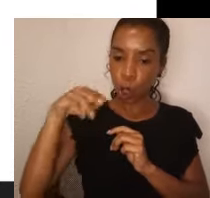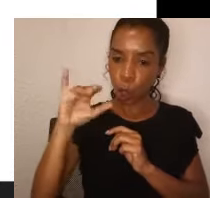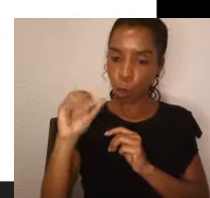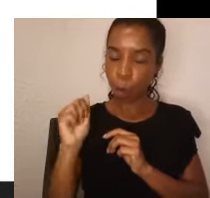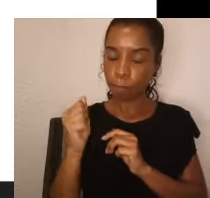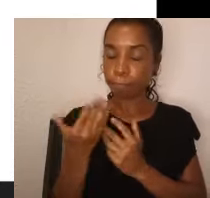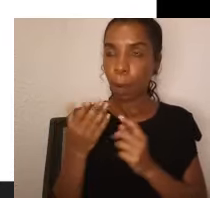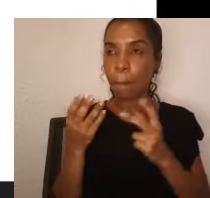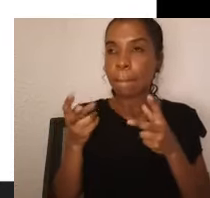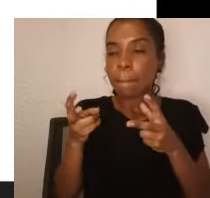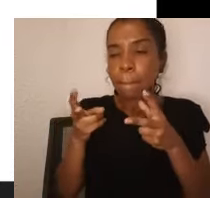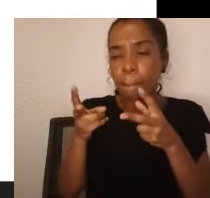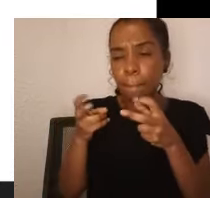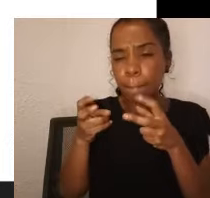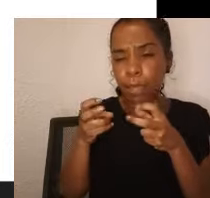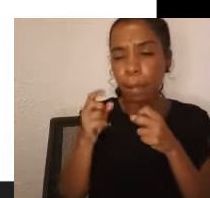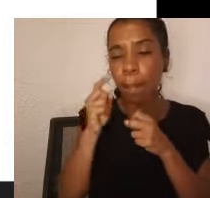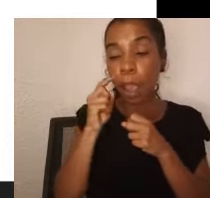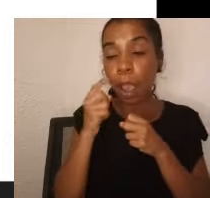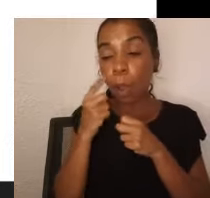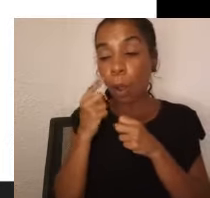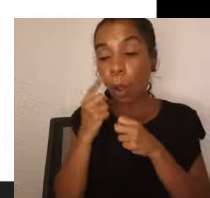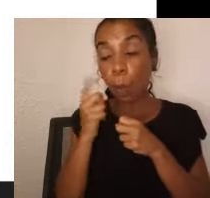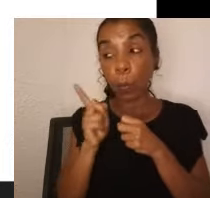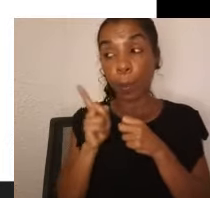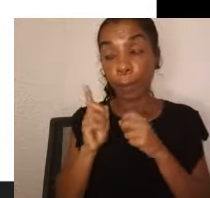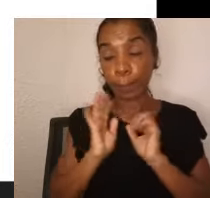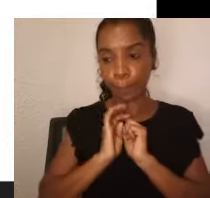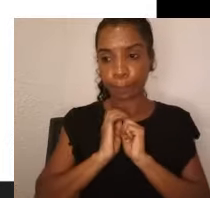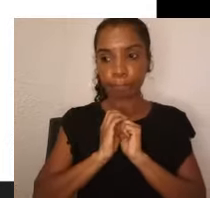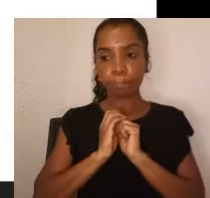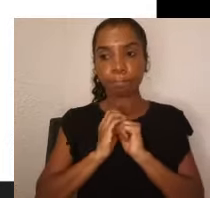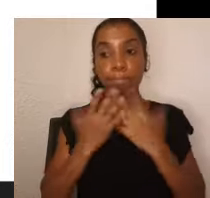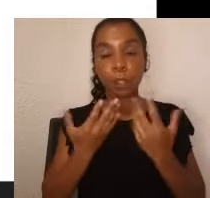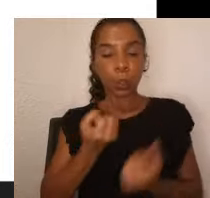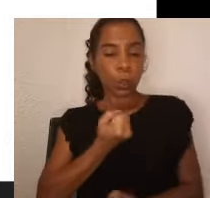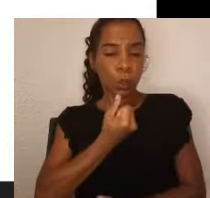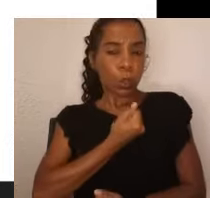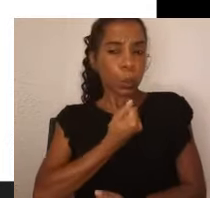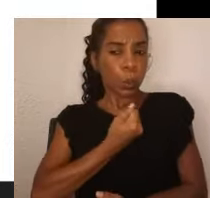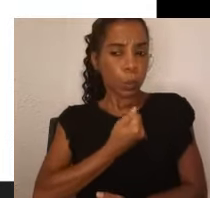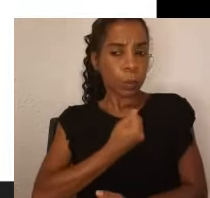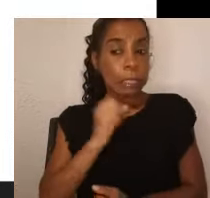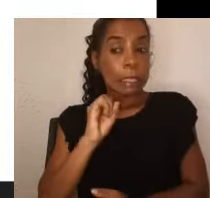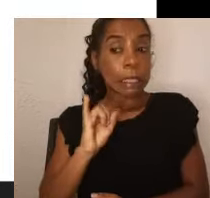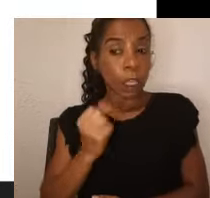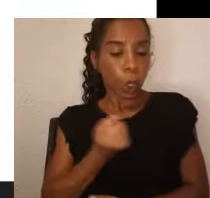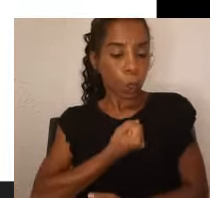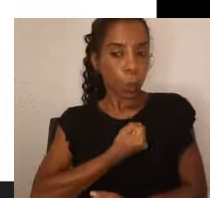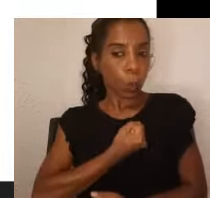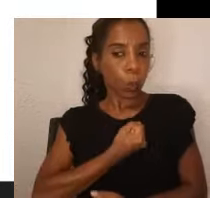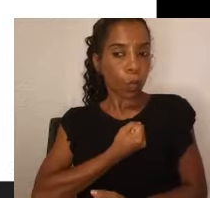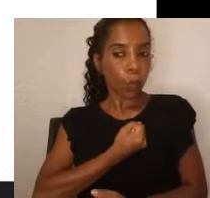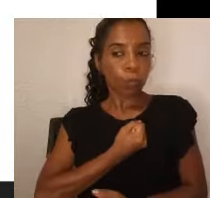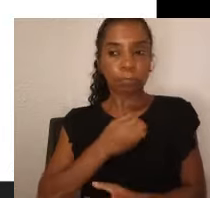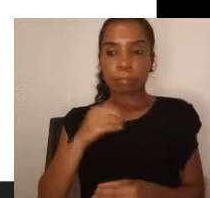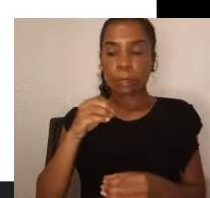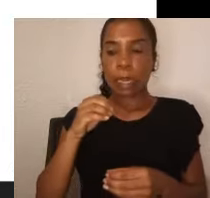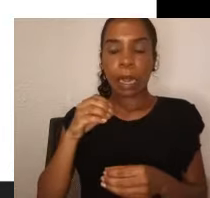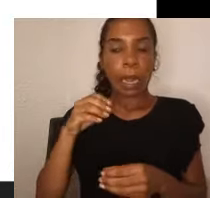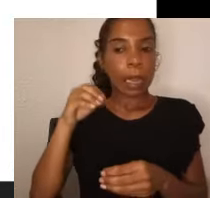Uma observação importante a se fazer é o seguinte: quando um número não pertence ao domínio da